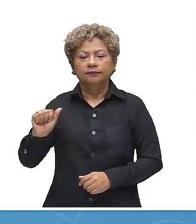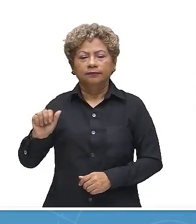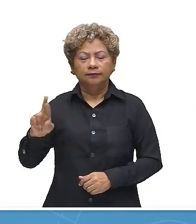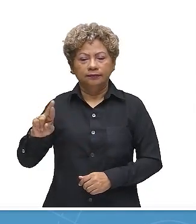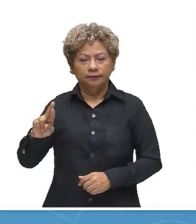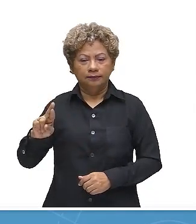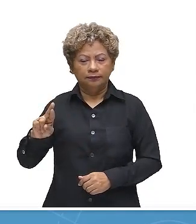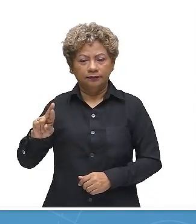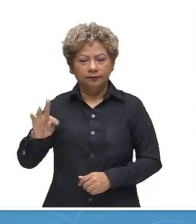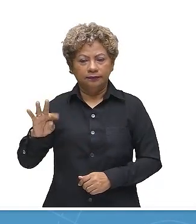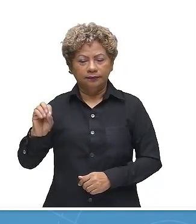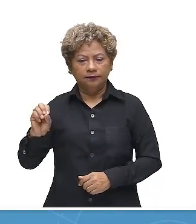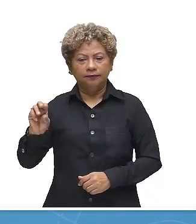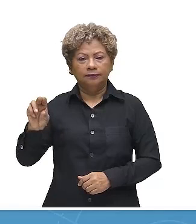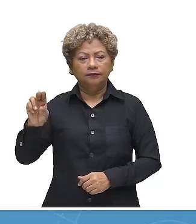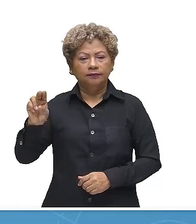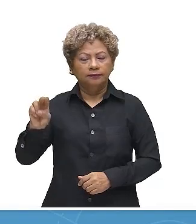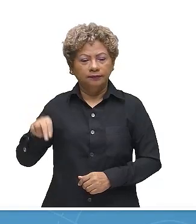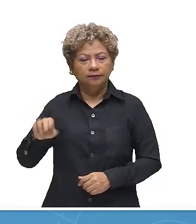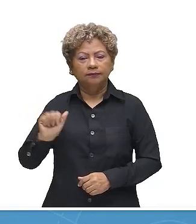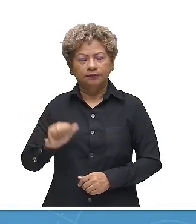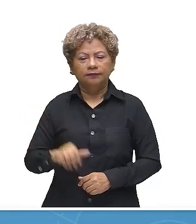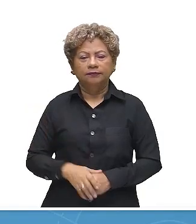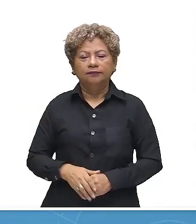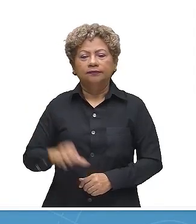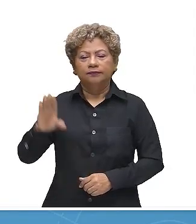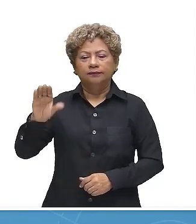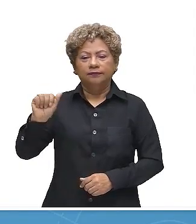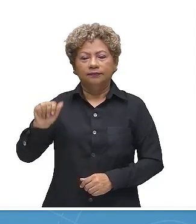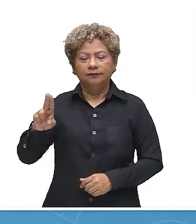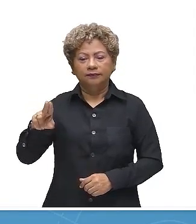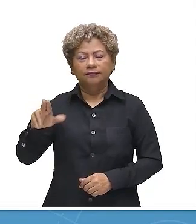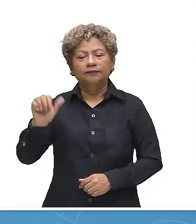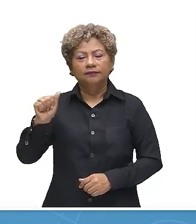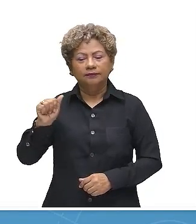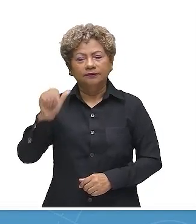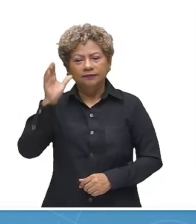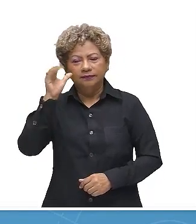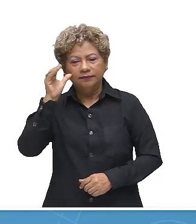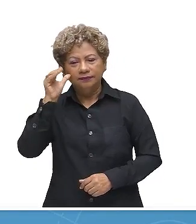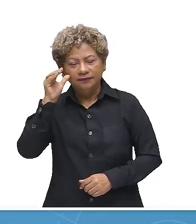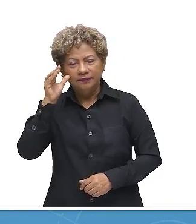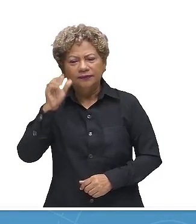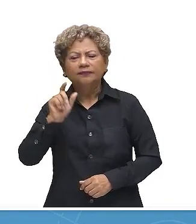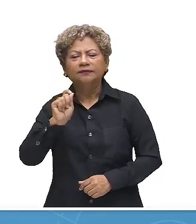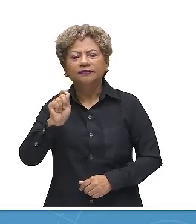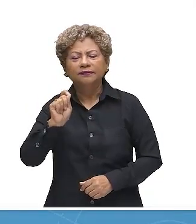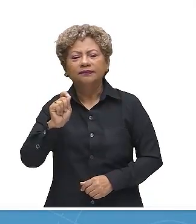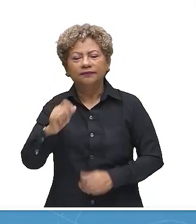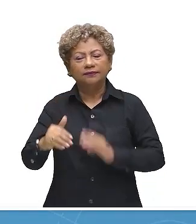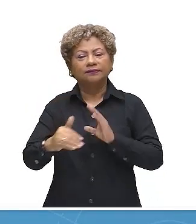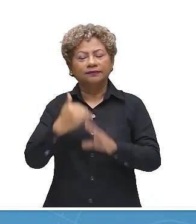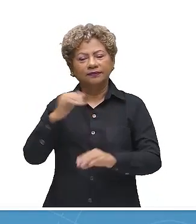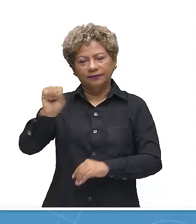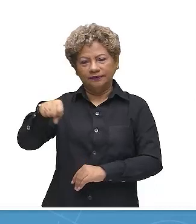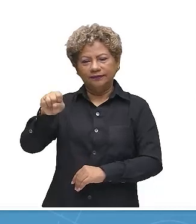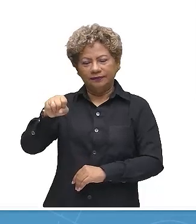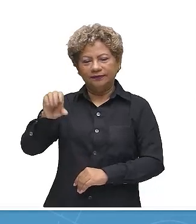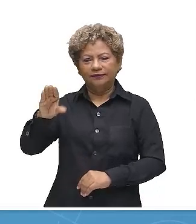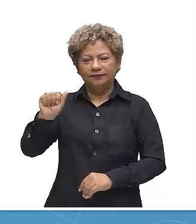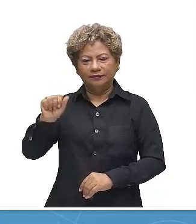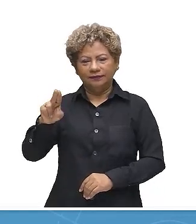Cauã está perguntando se alguém vê as mensagens. A gente está vendo sim essas mensagens, então responda aí qual é a resposta das